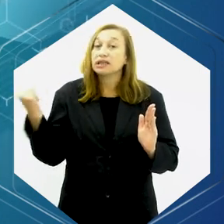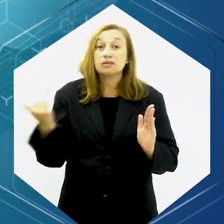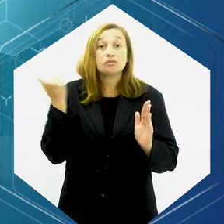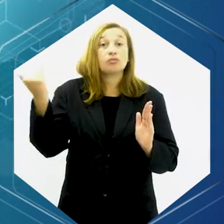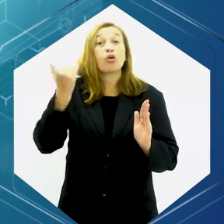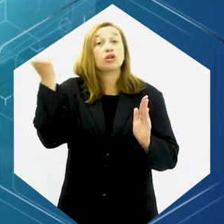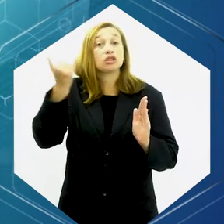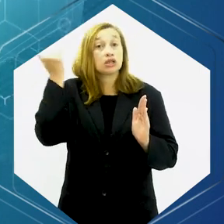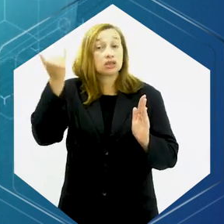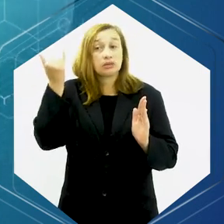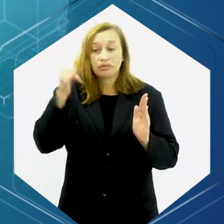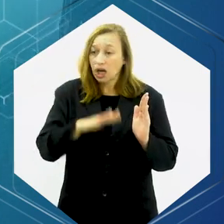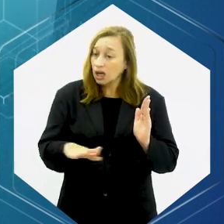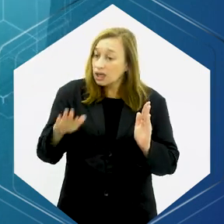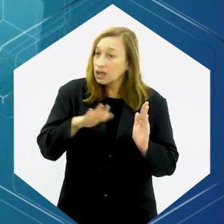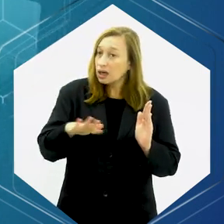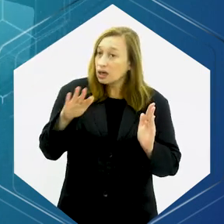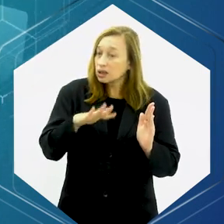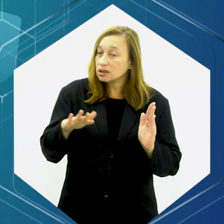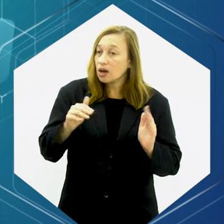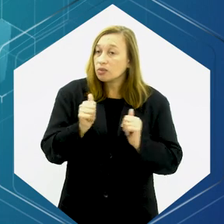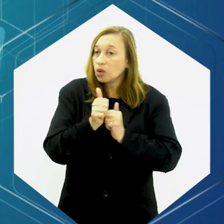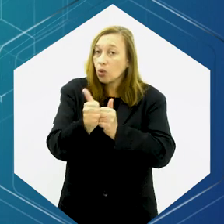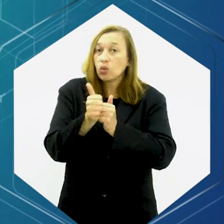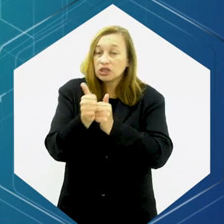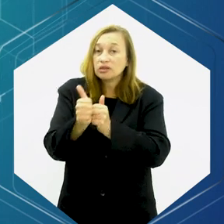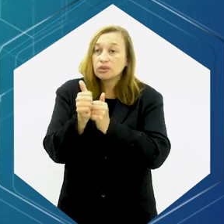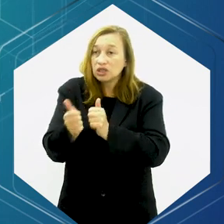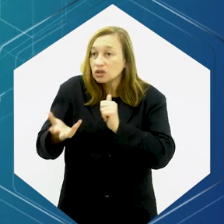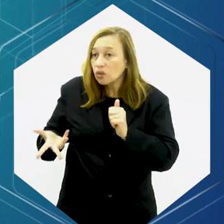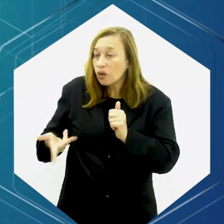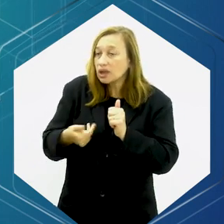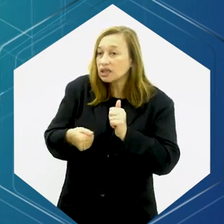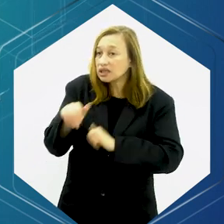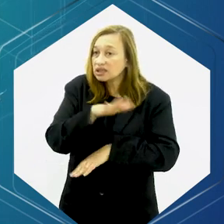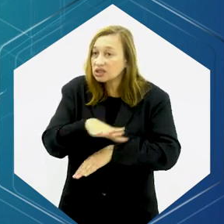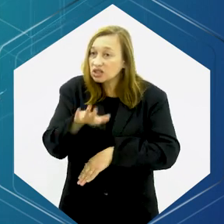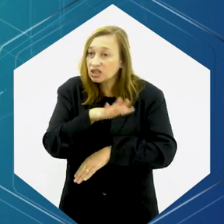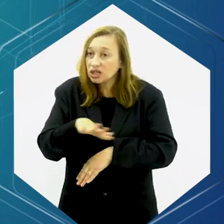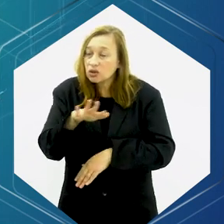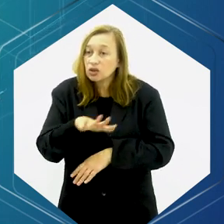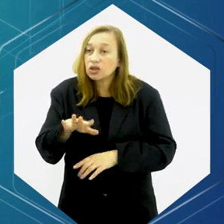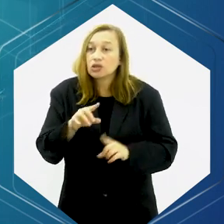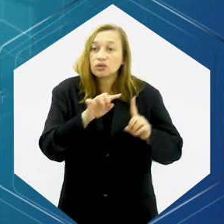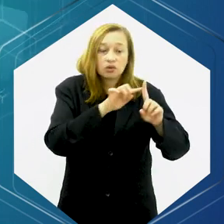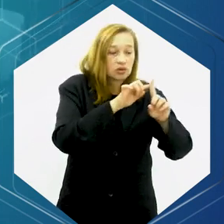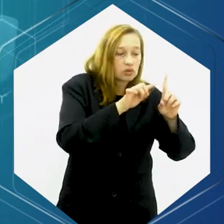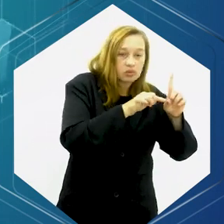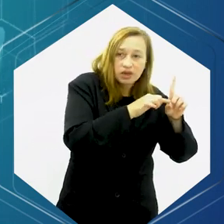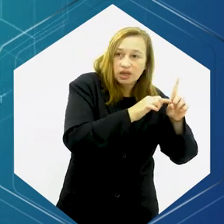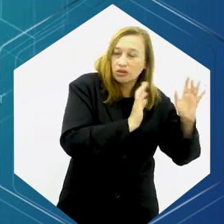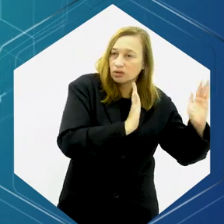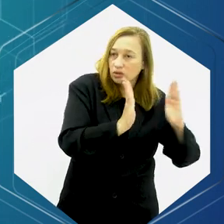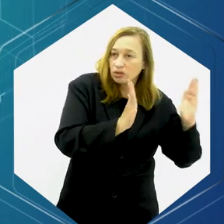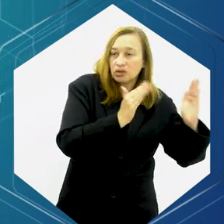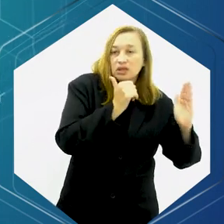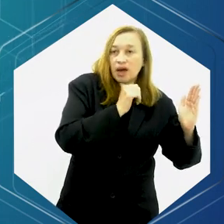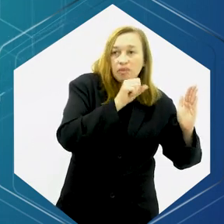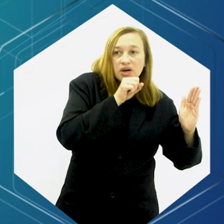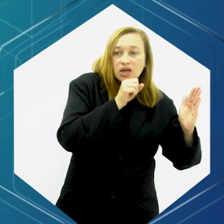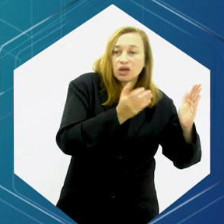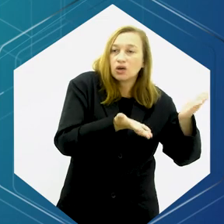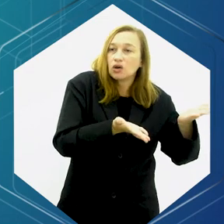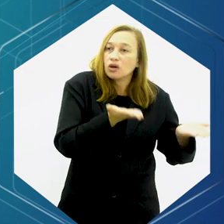oportunidades muito importantes e fazer o acompanhamento adequado dessas crianças no caso ali da gestação daquela